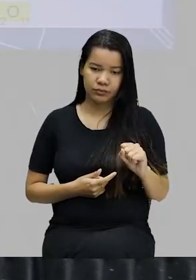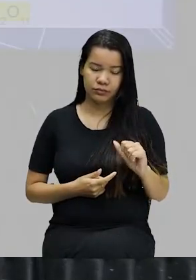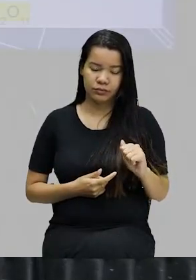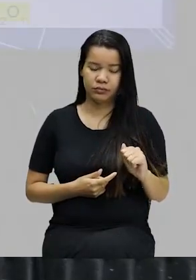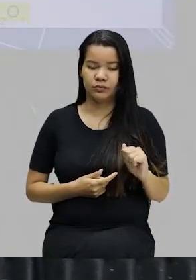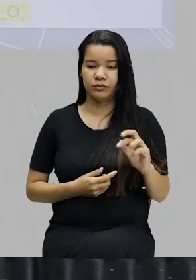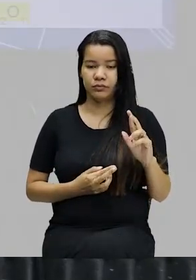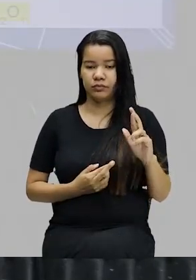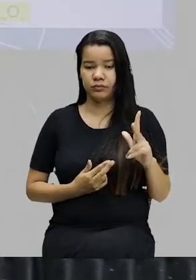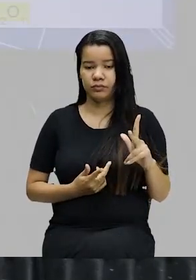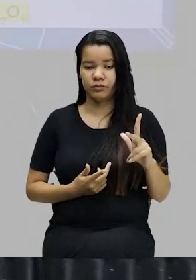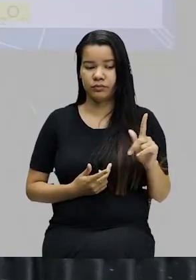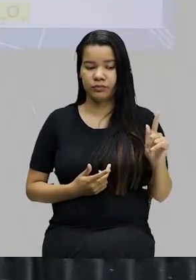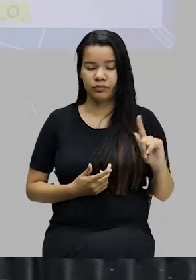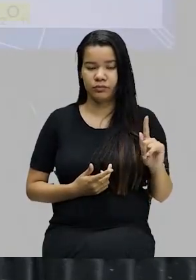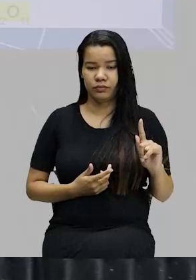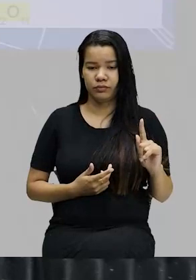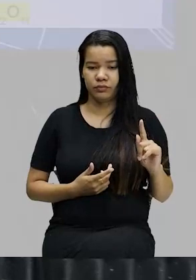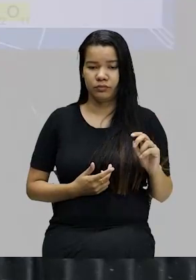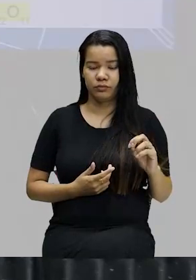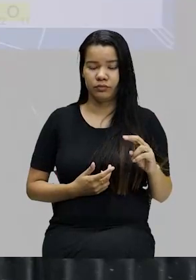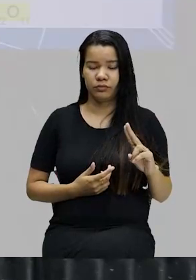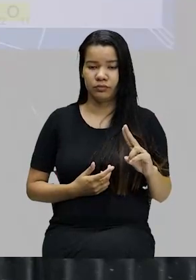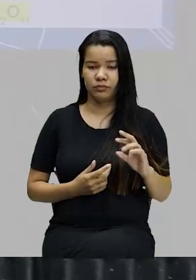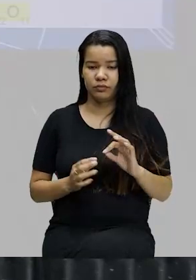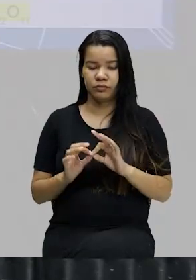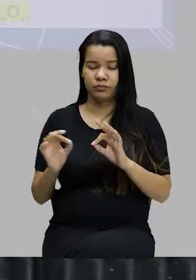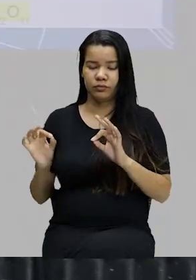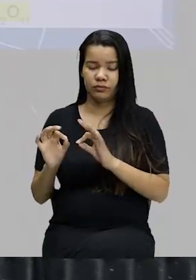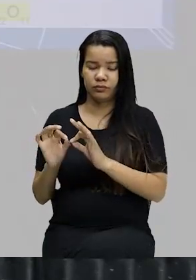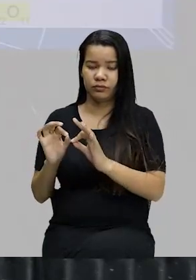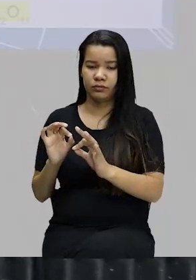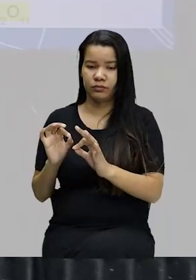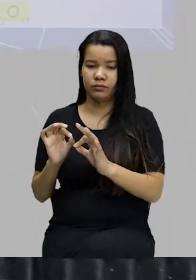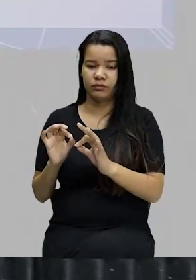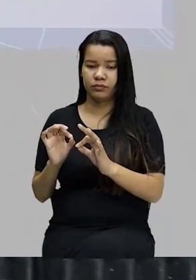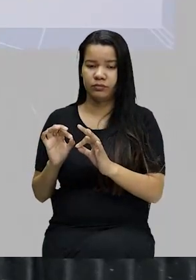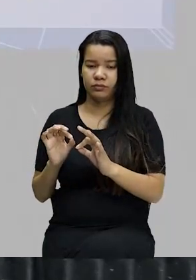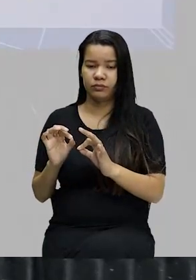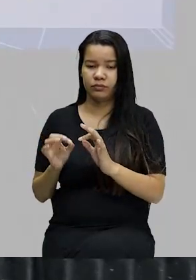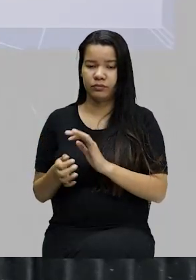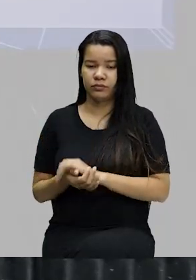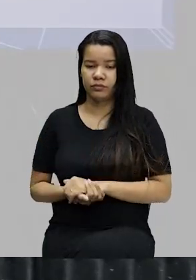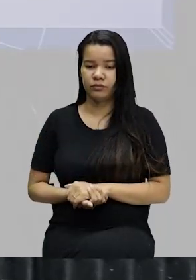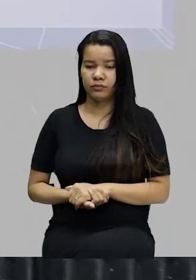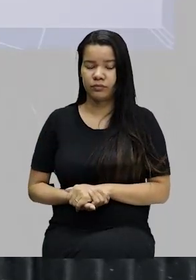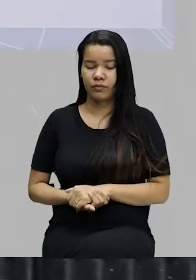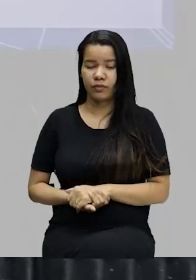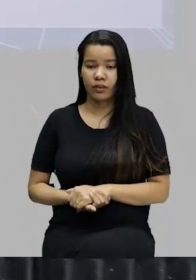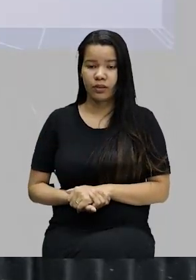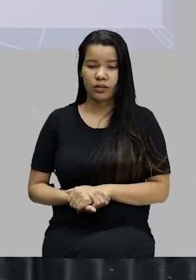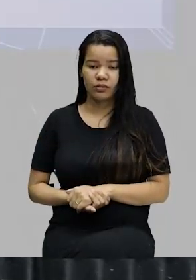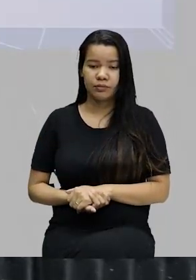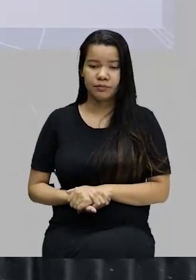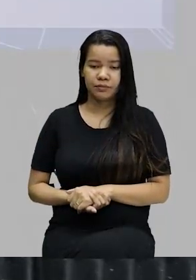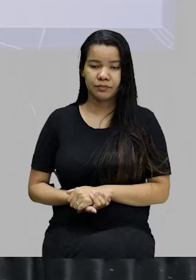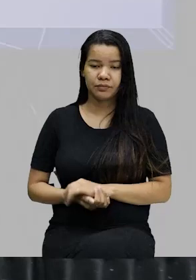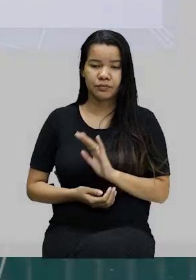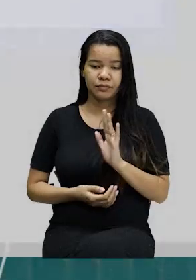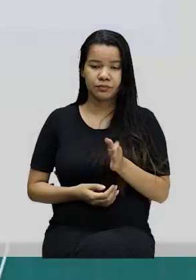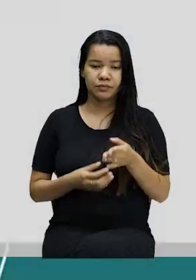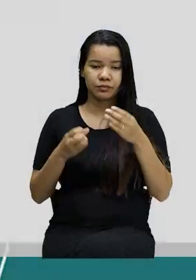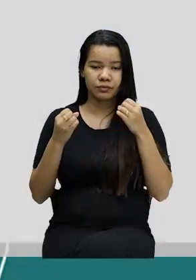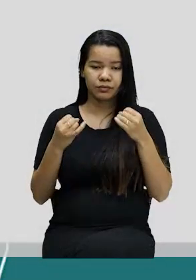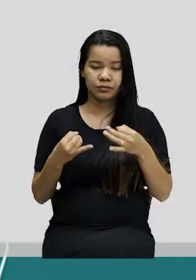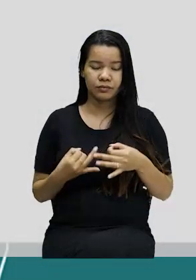em gramas, quanto a massa medida na unidade de massa atômica. Já que eu falei de